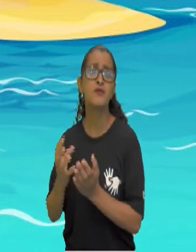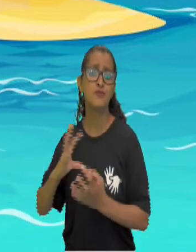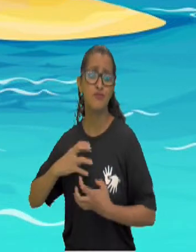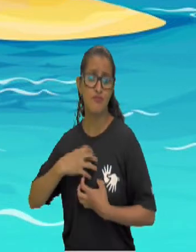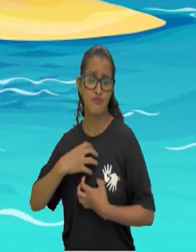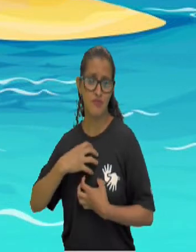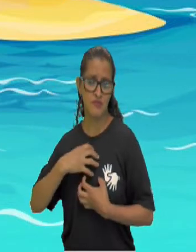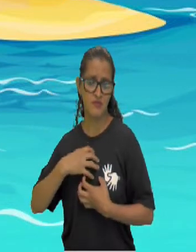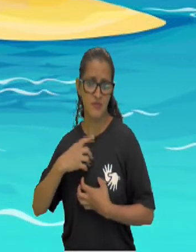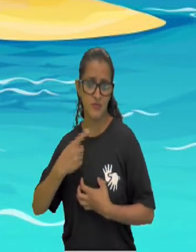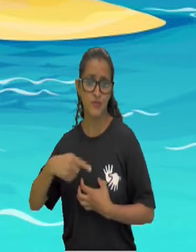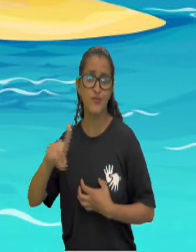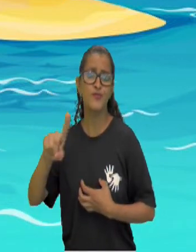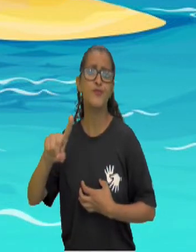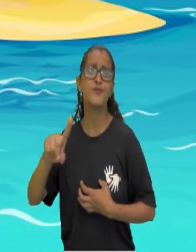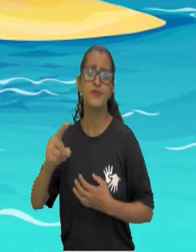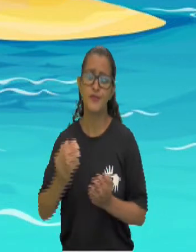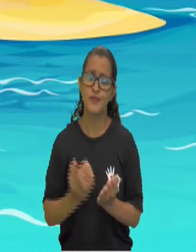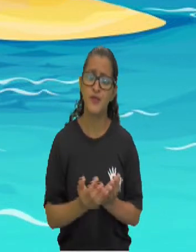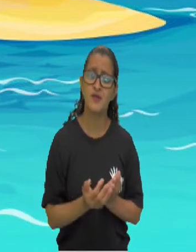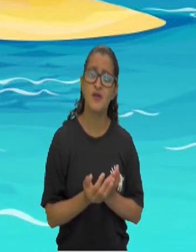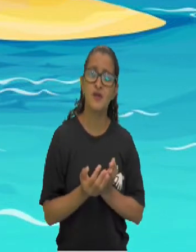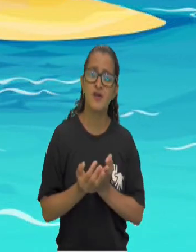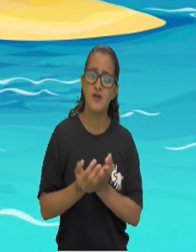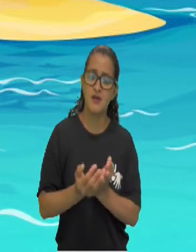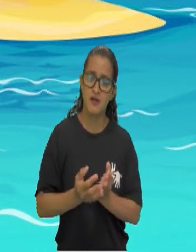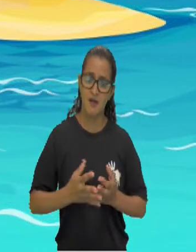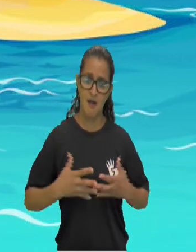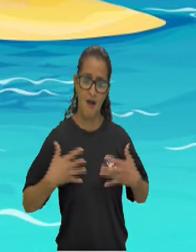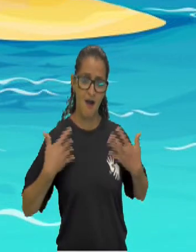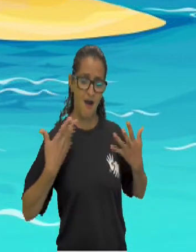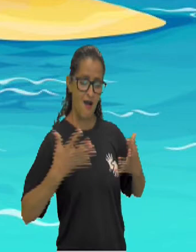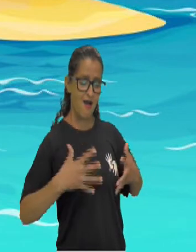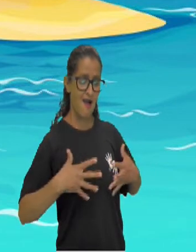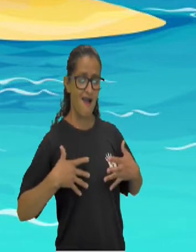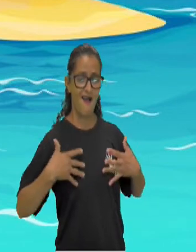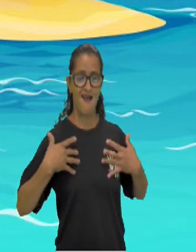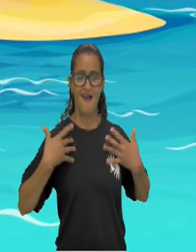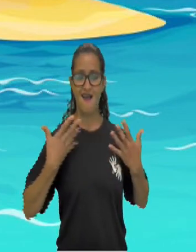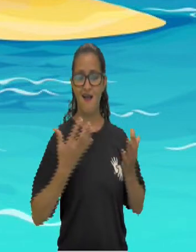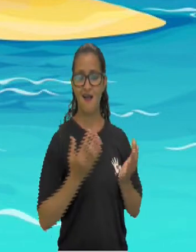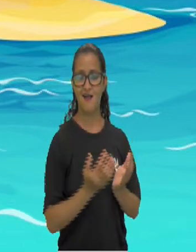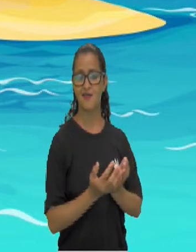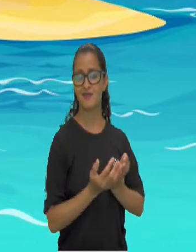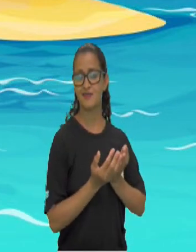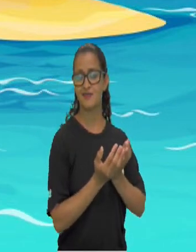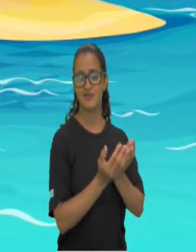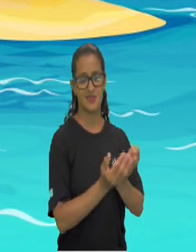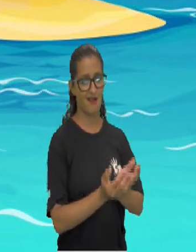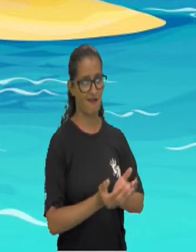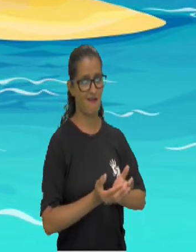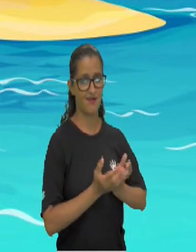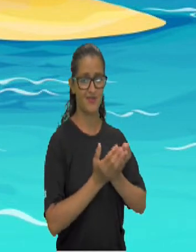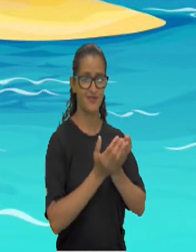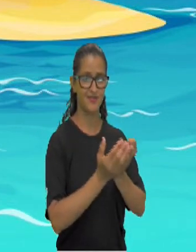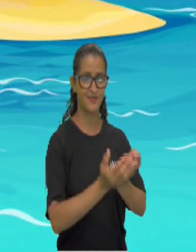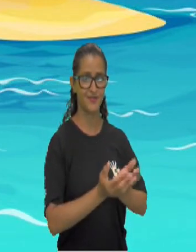começaram a ir embora. Veio o barco da alegria, saltitantes, pulando de